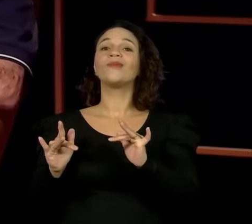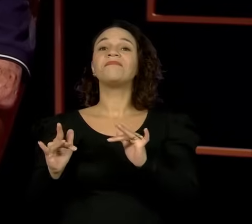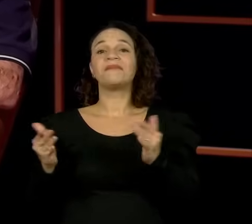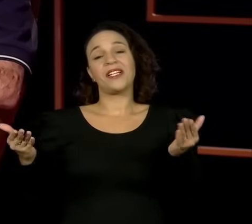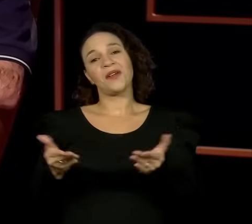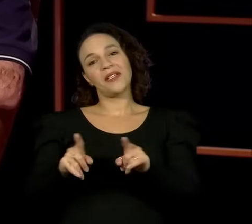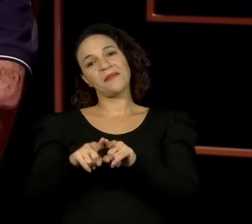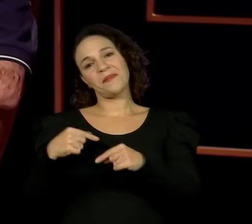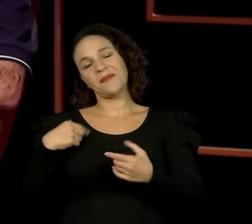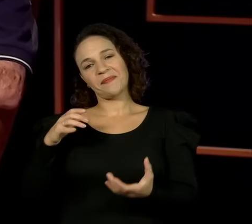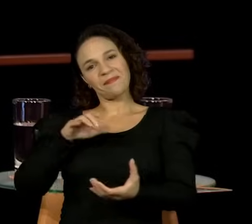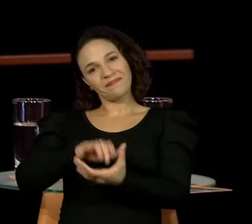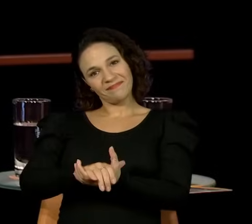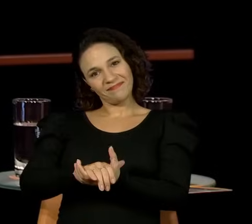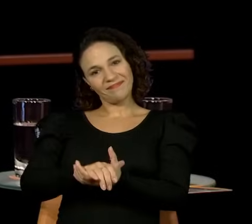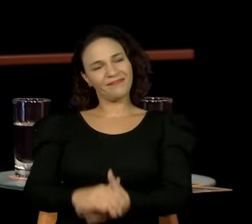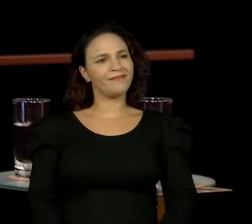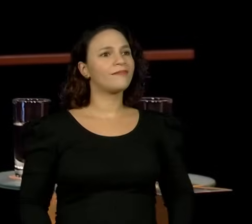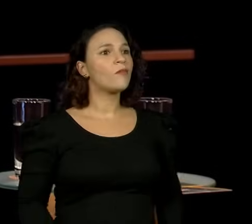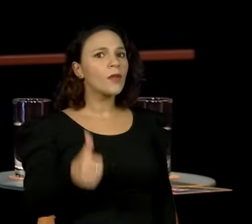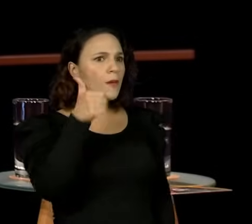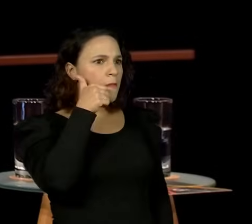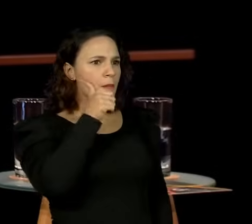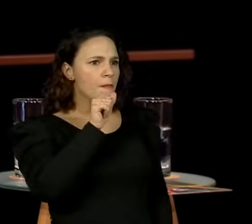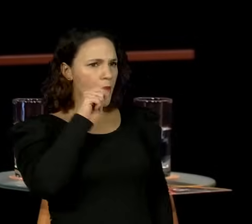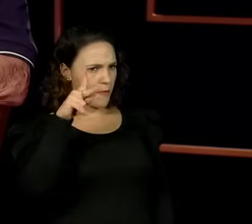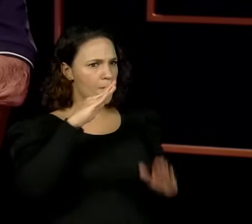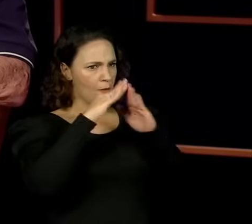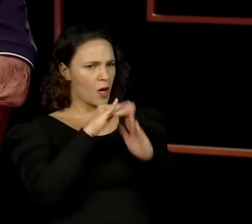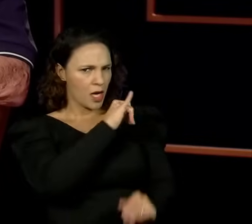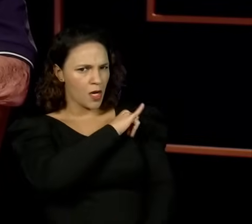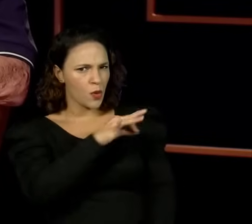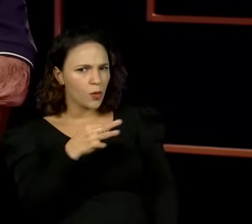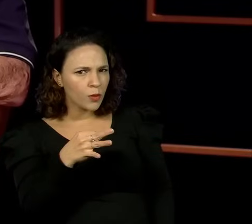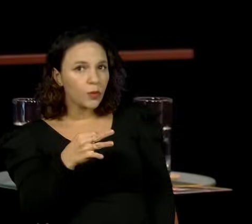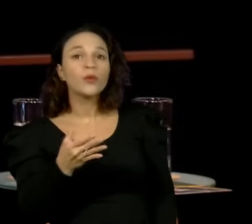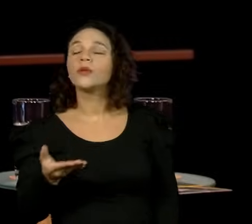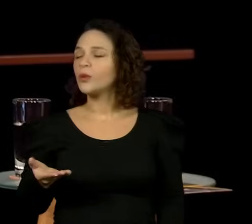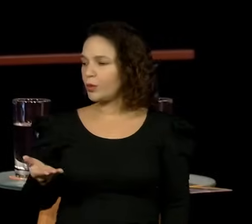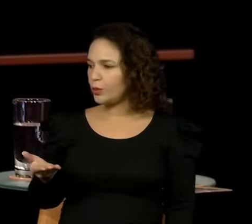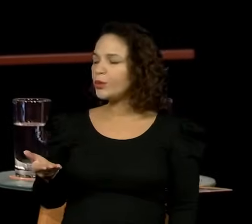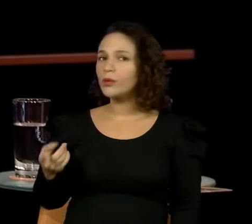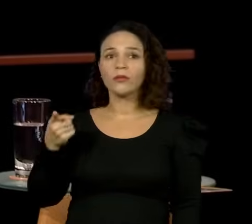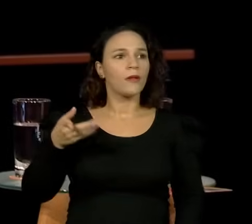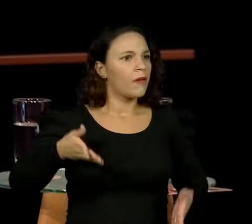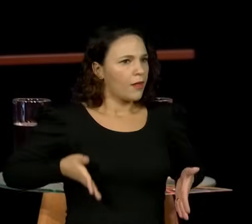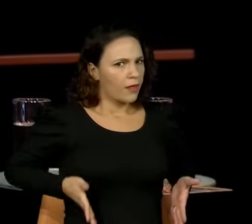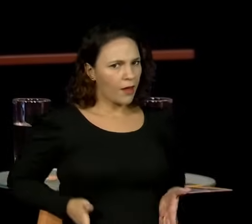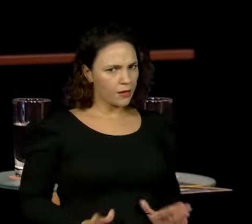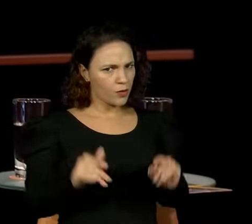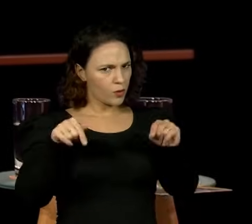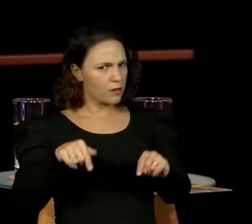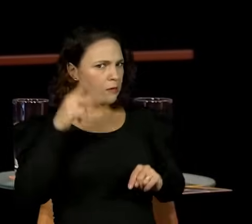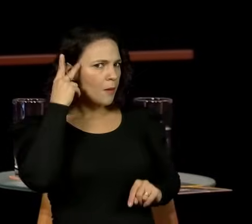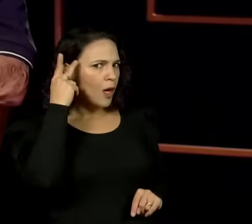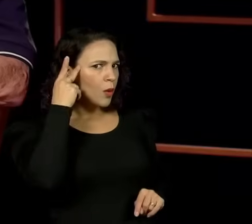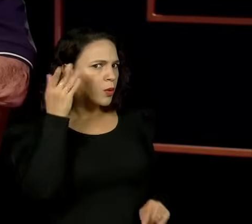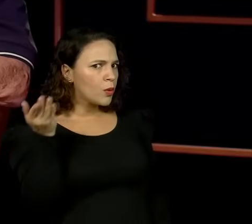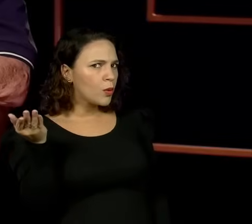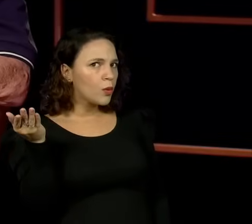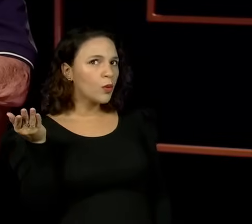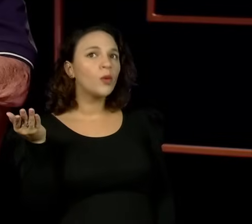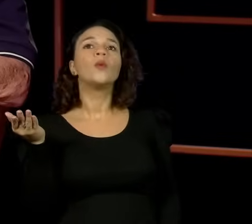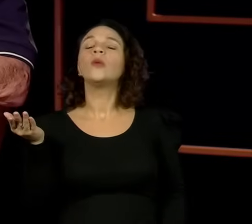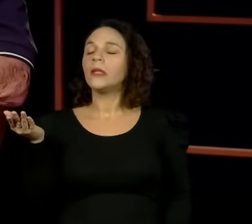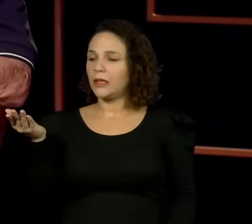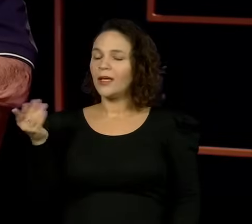agora no meu casamento. Sua mãe morava no Rio de Janeiro, não é isso? Isso. Quando você nasceu em São Paulo, Sim. porque